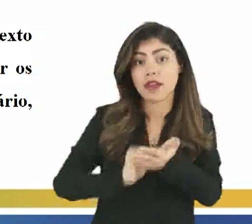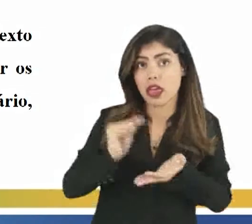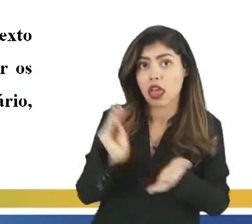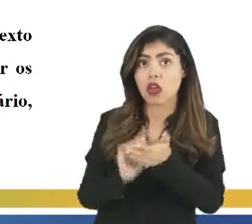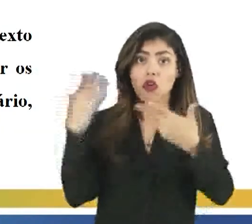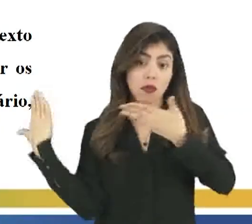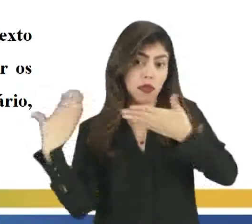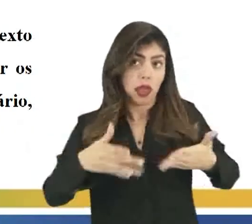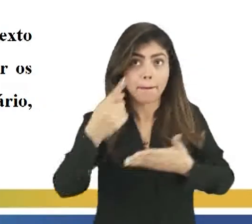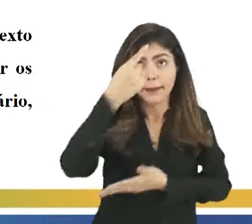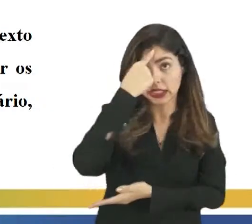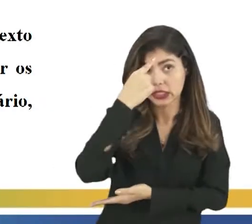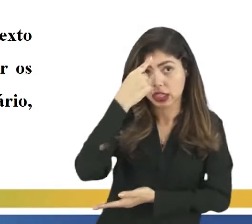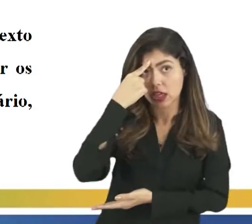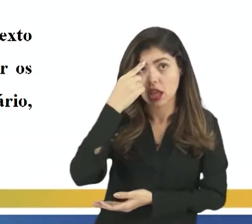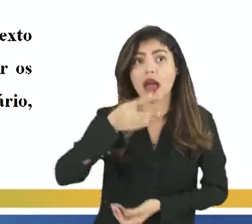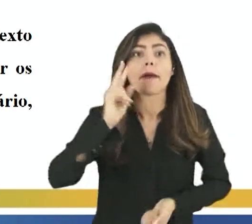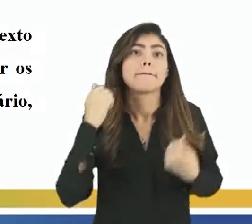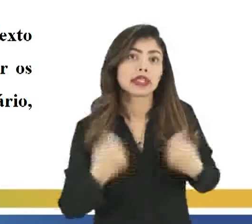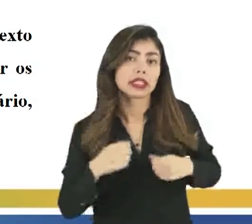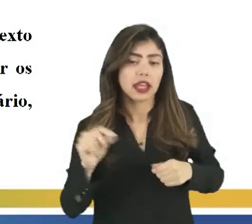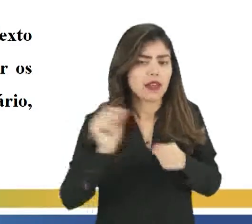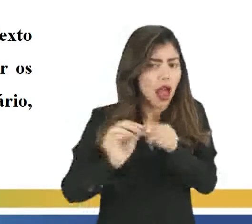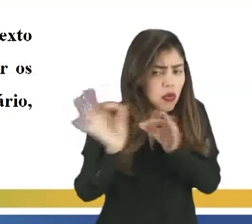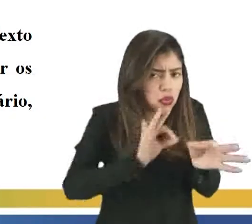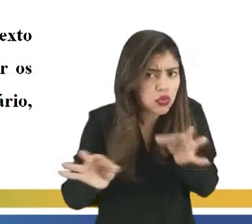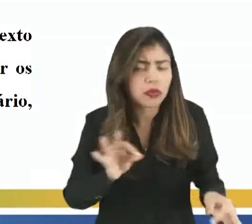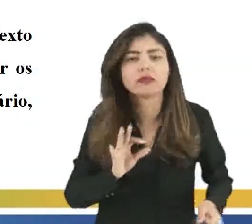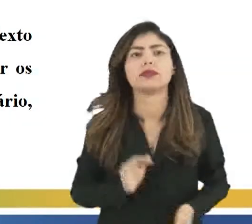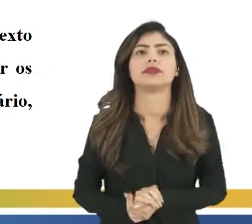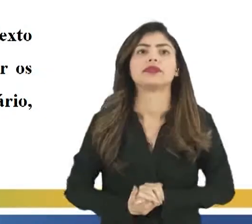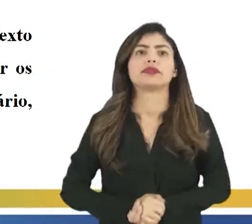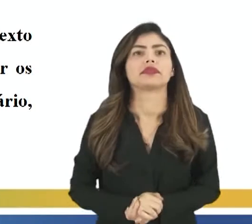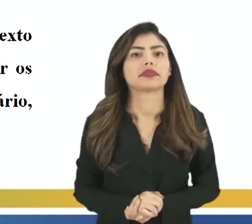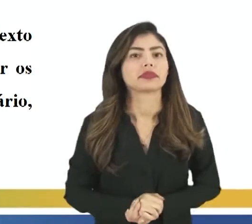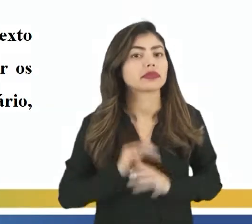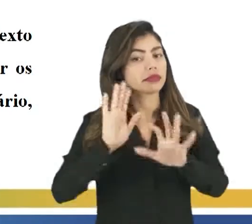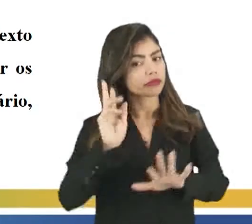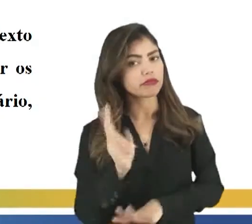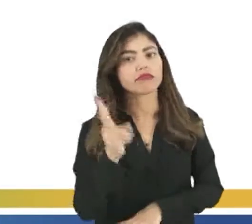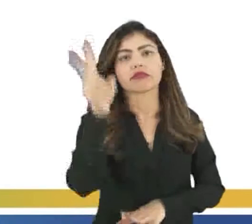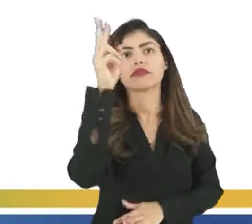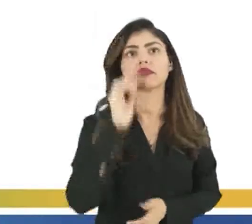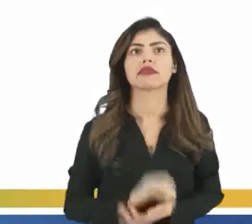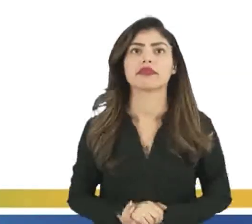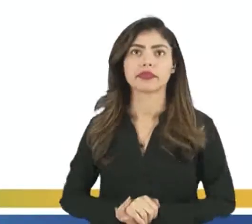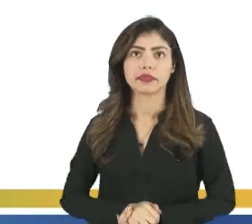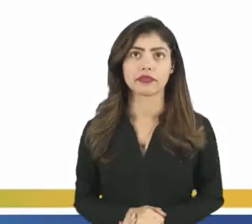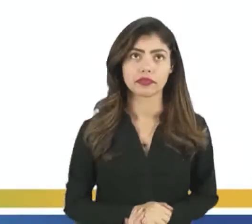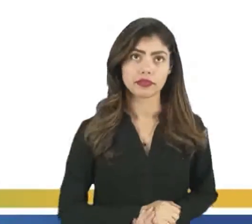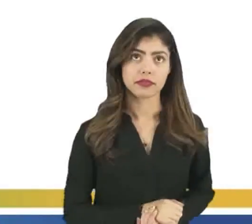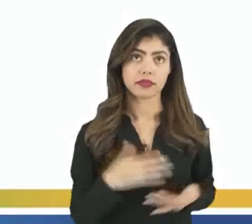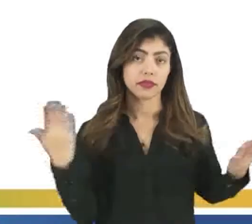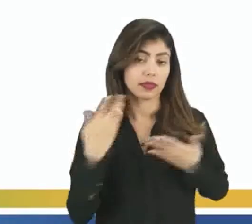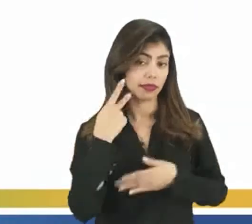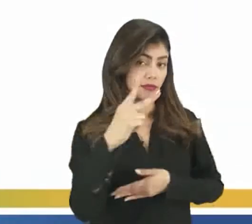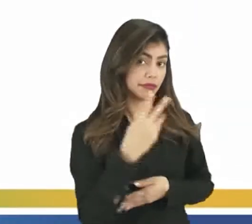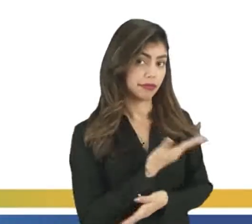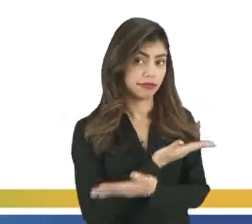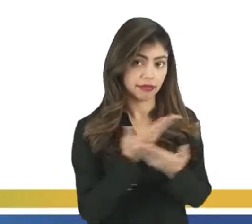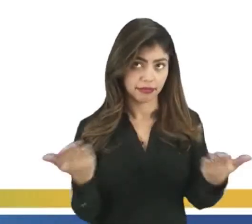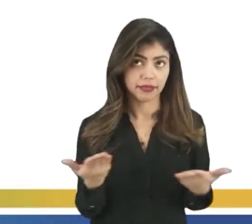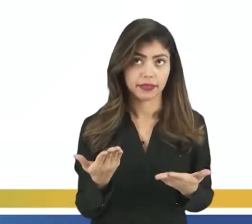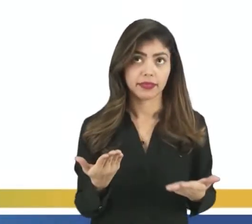fato com os objetivos pensados, se é necessário fazer ajustes e assim por diante. Agora é sua